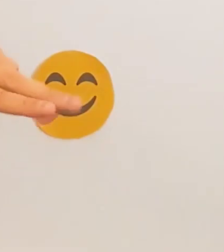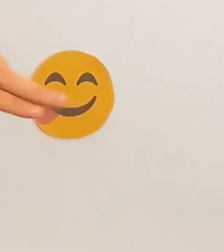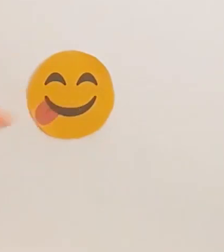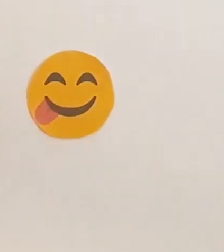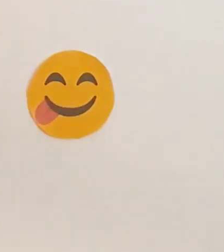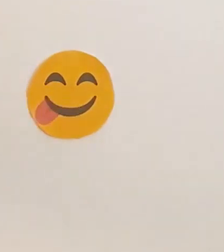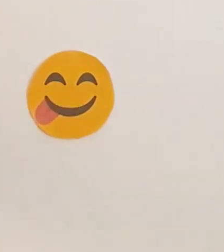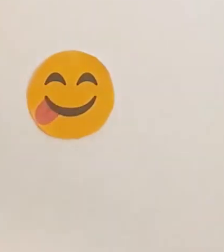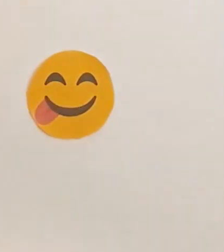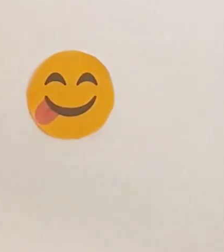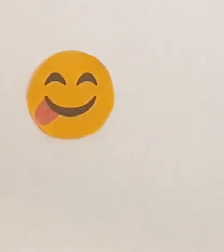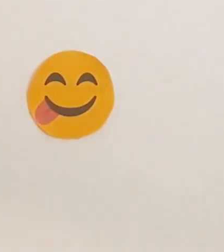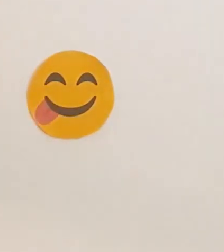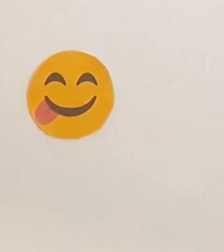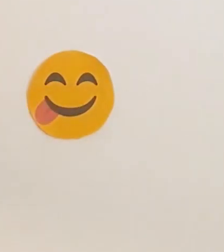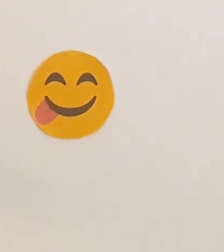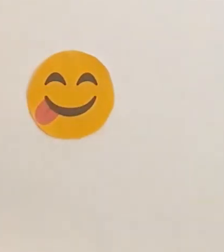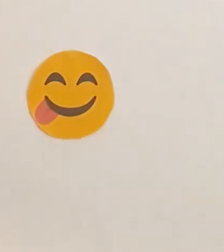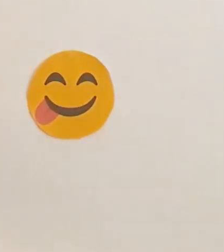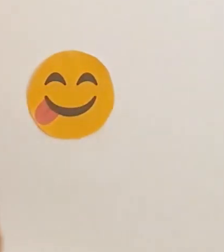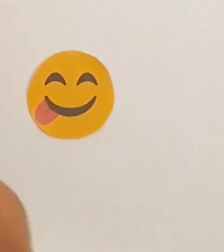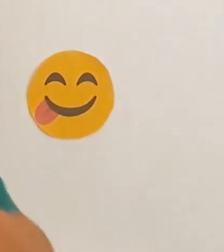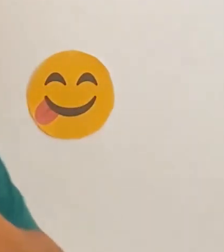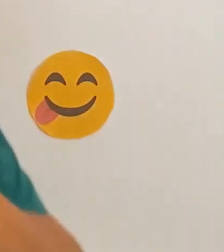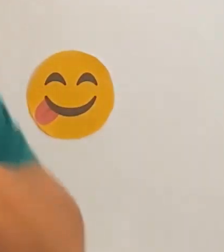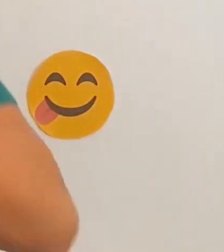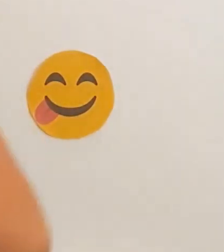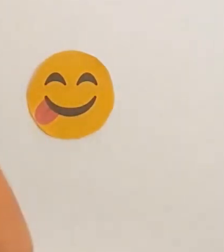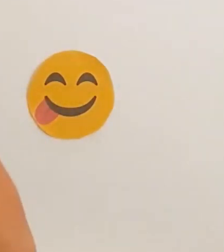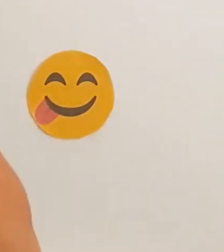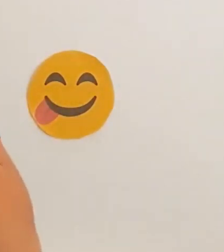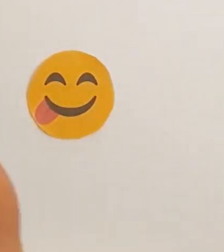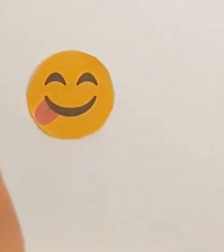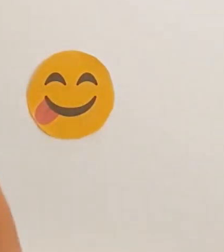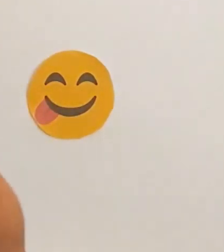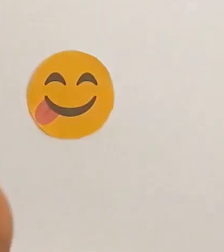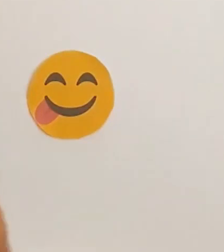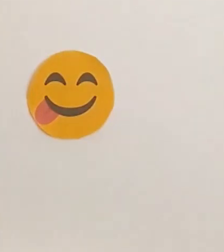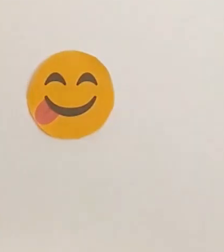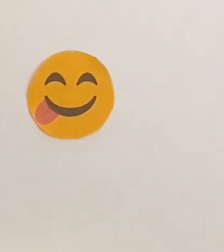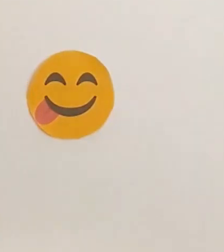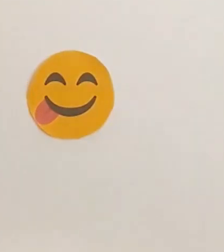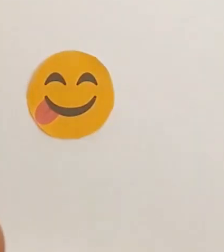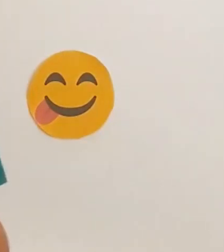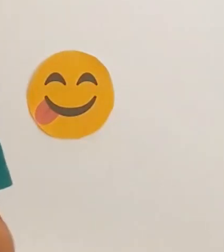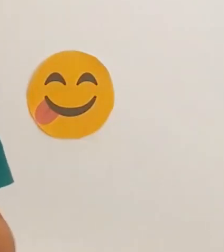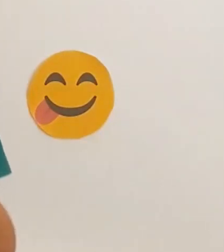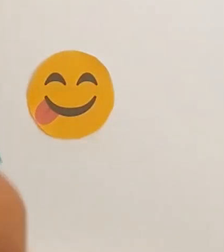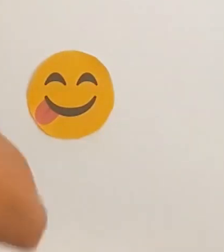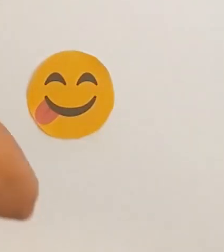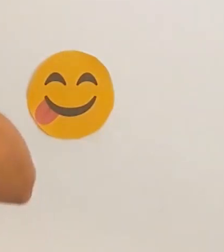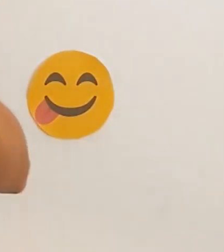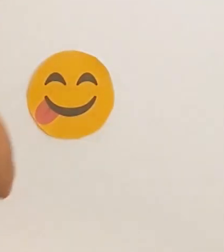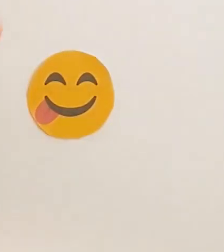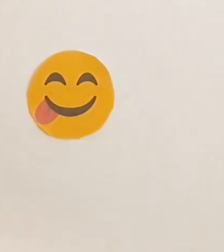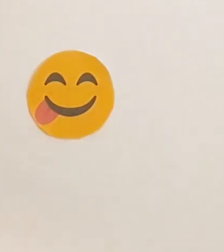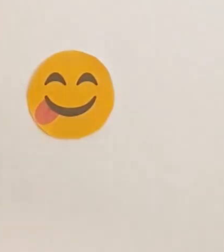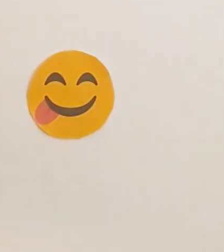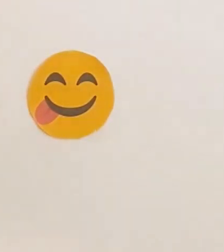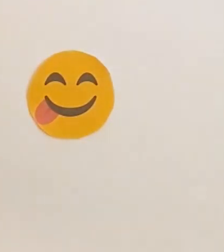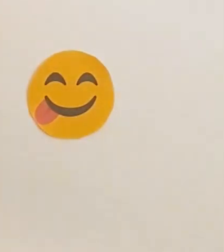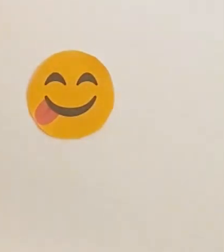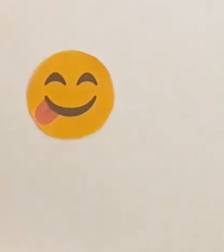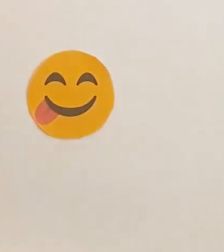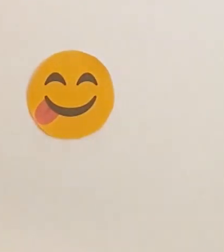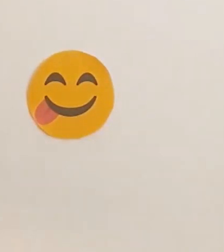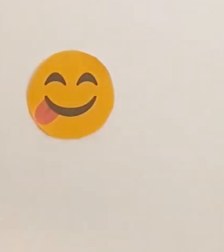Desses povos do passado que nos formaram, eles contribuíram com a sociedade de hoje. Cada